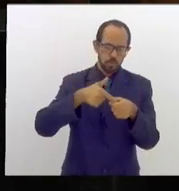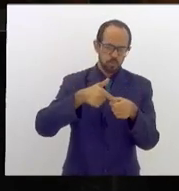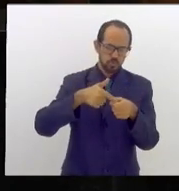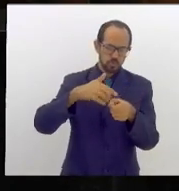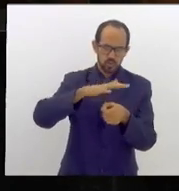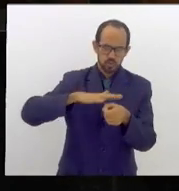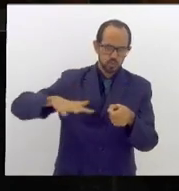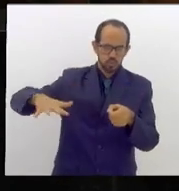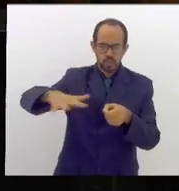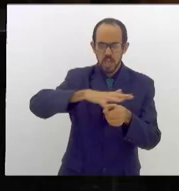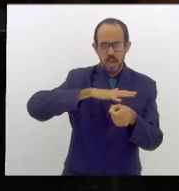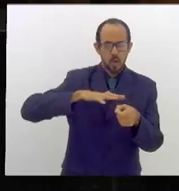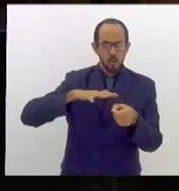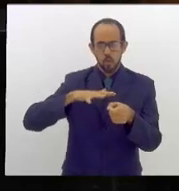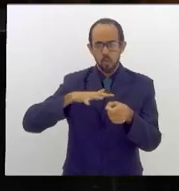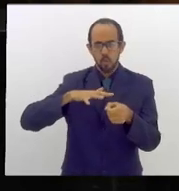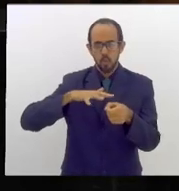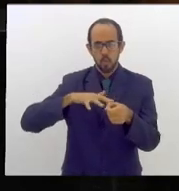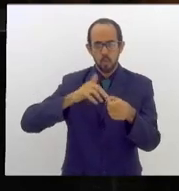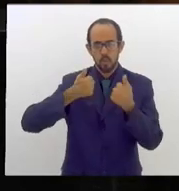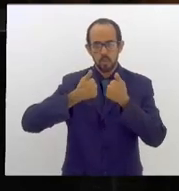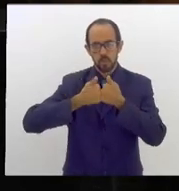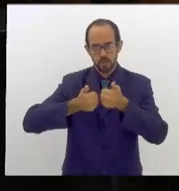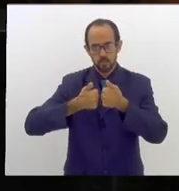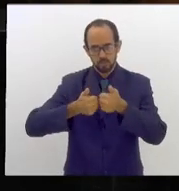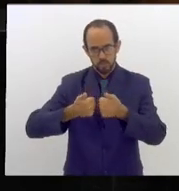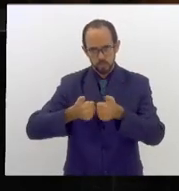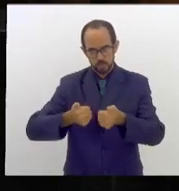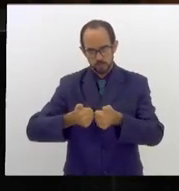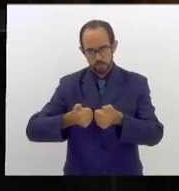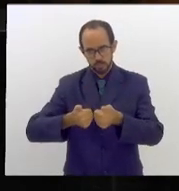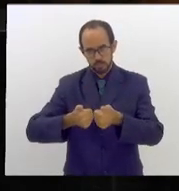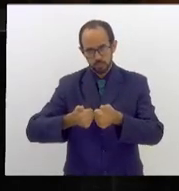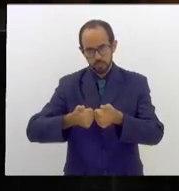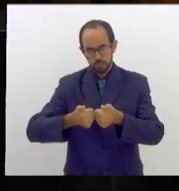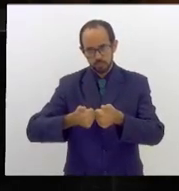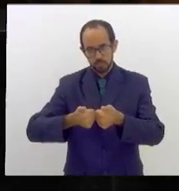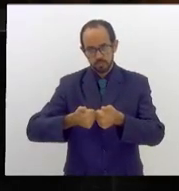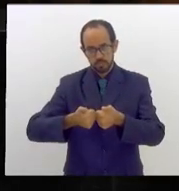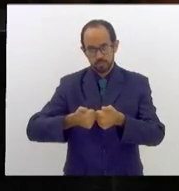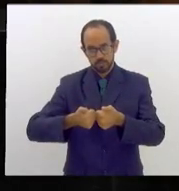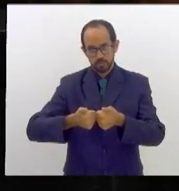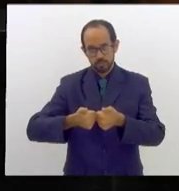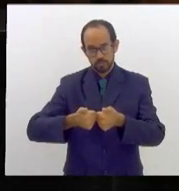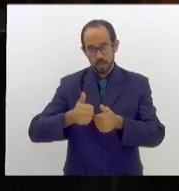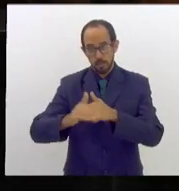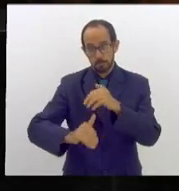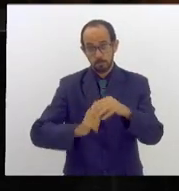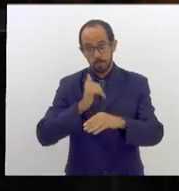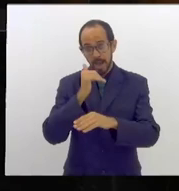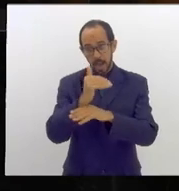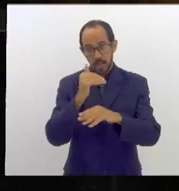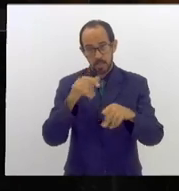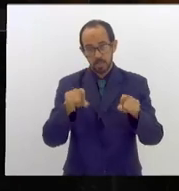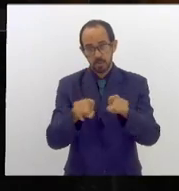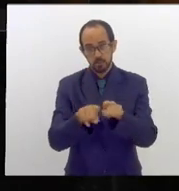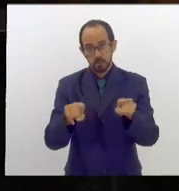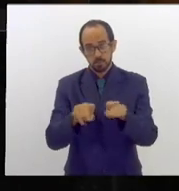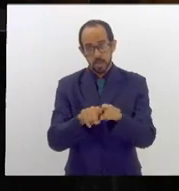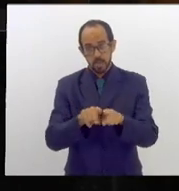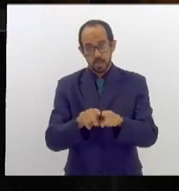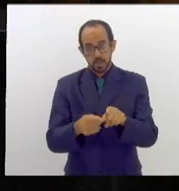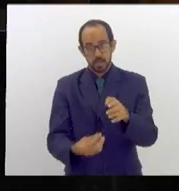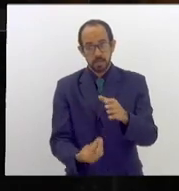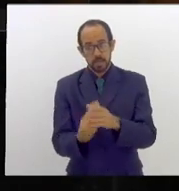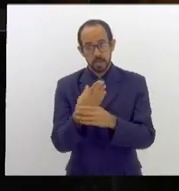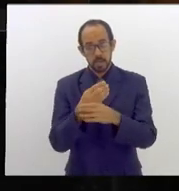Ampla e transporte E além disso definiram